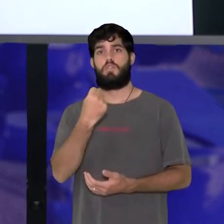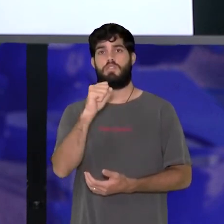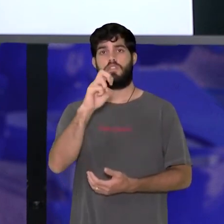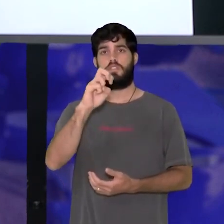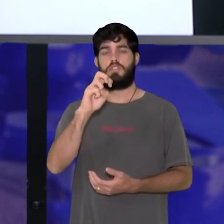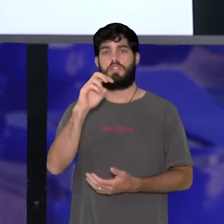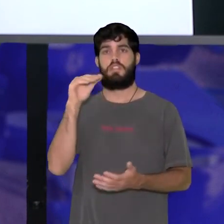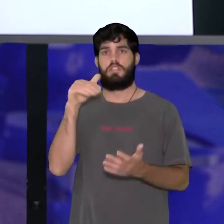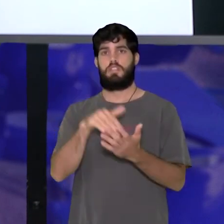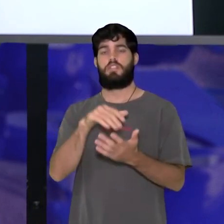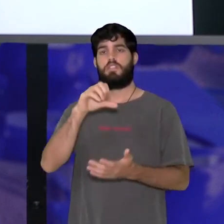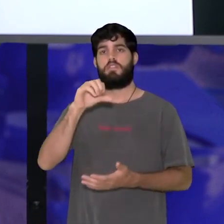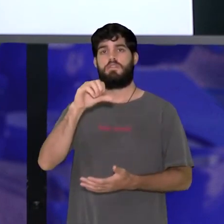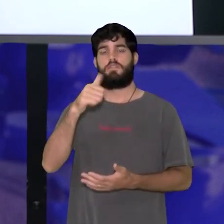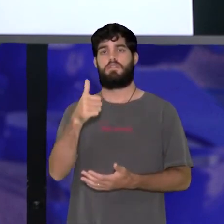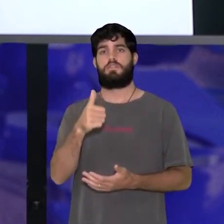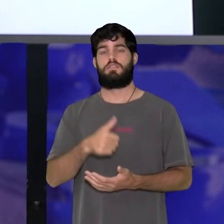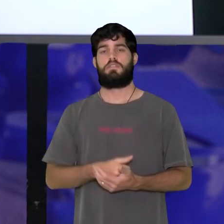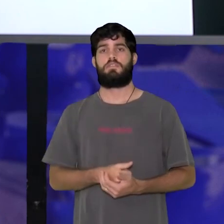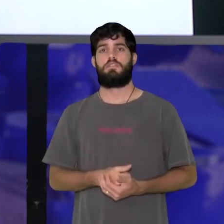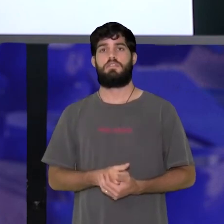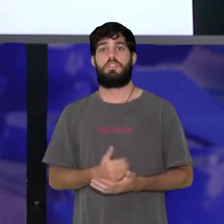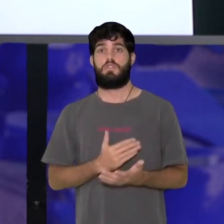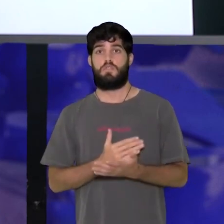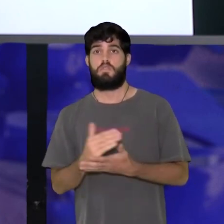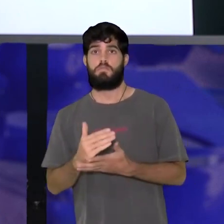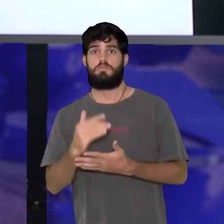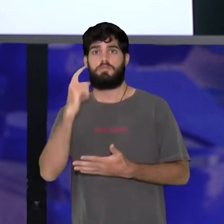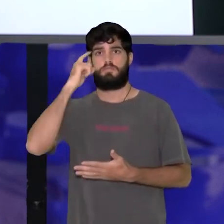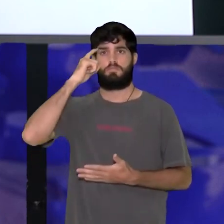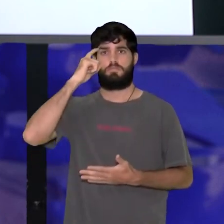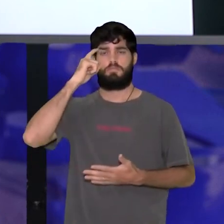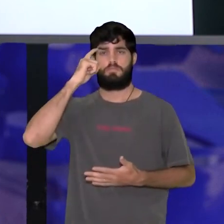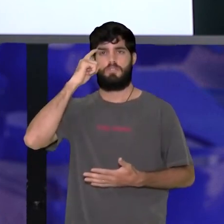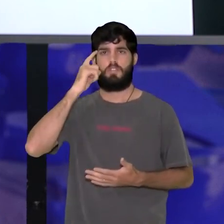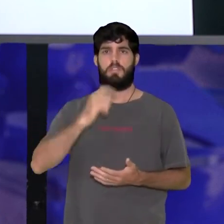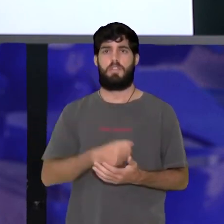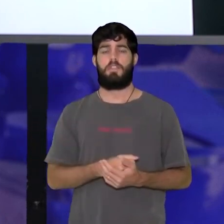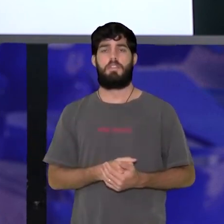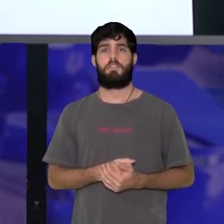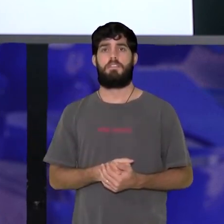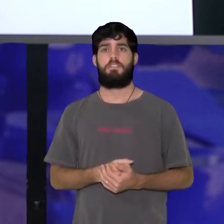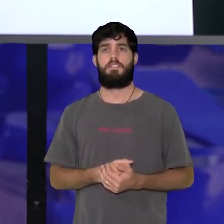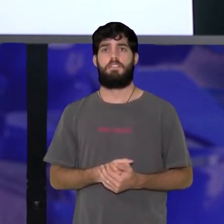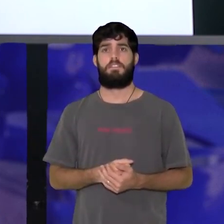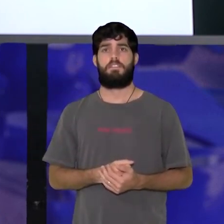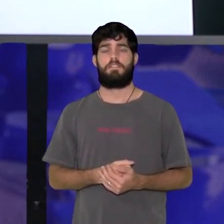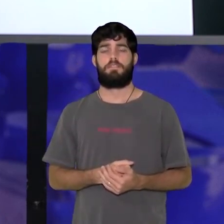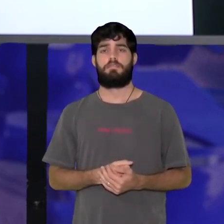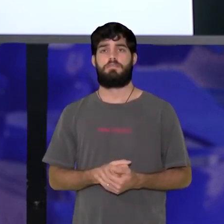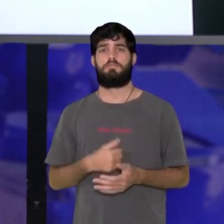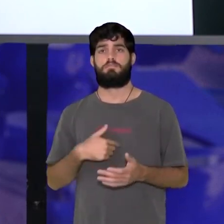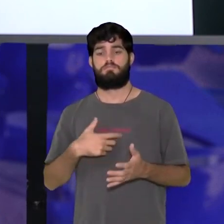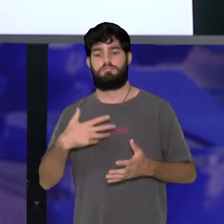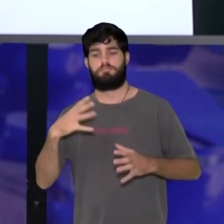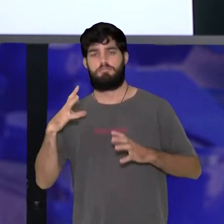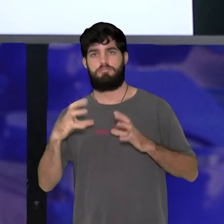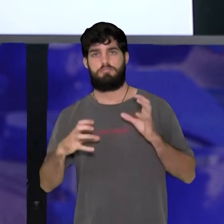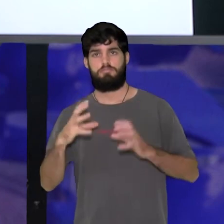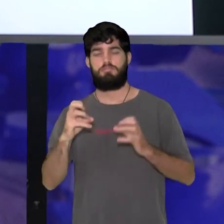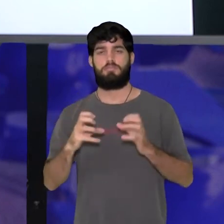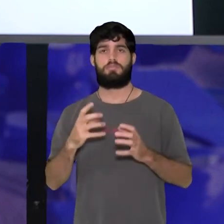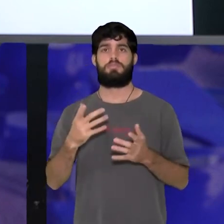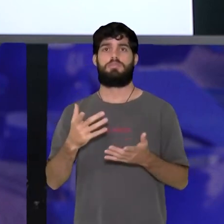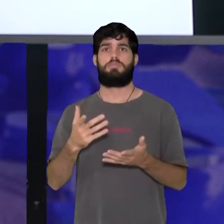a 91, que começou a pensar, né, que as relações de tensão com os Estados Unidos